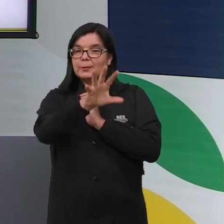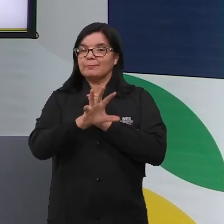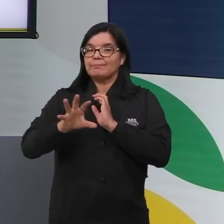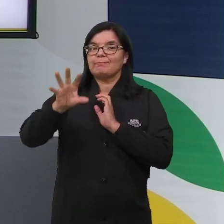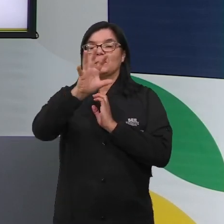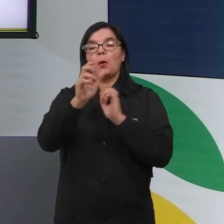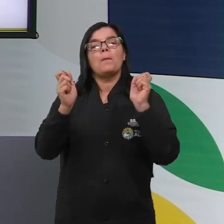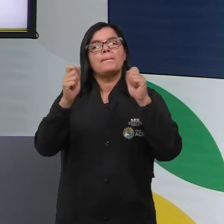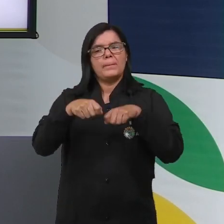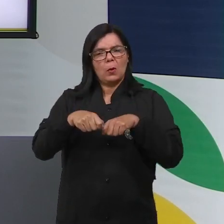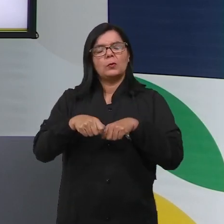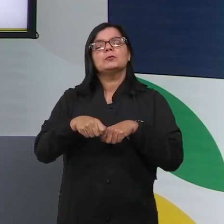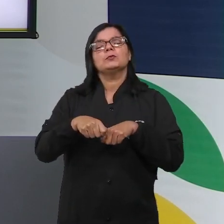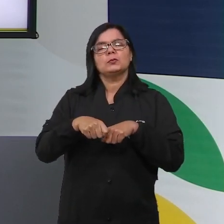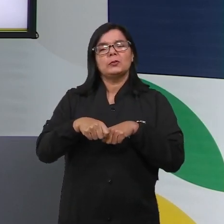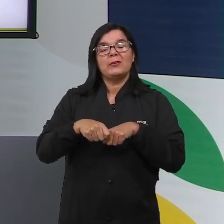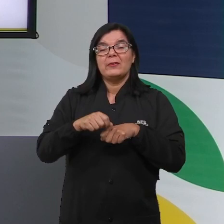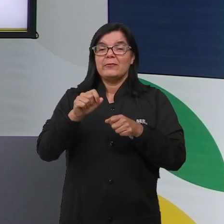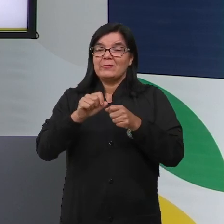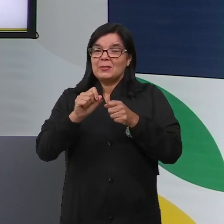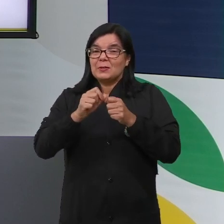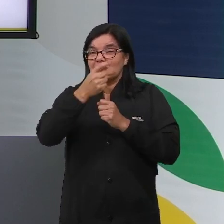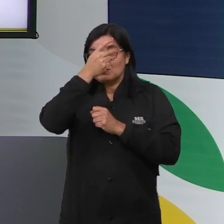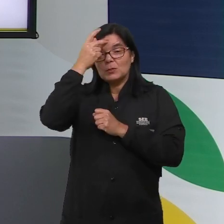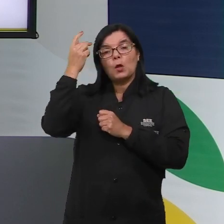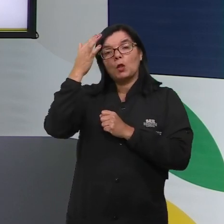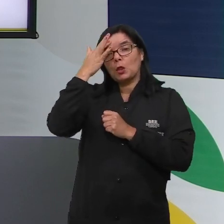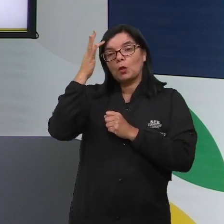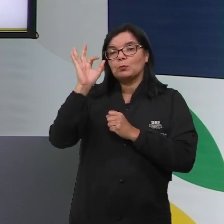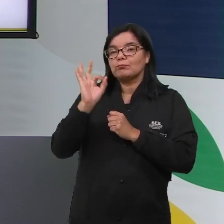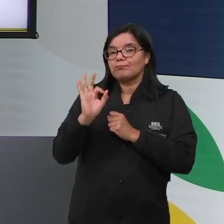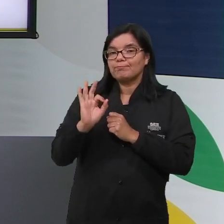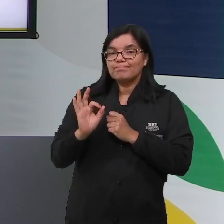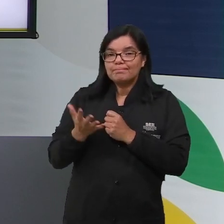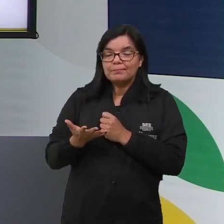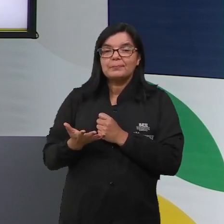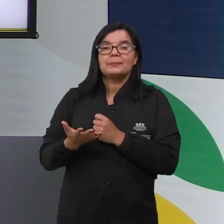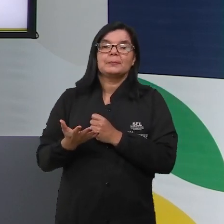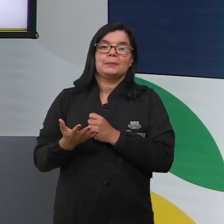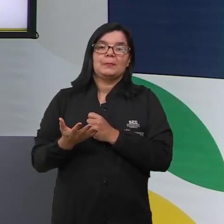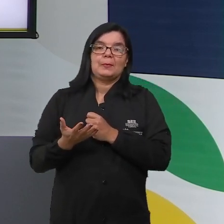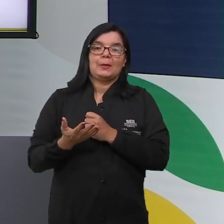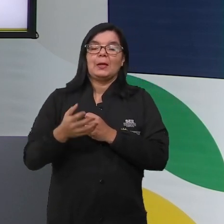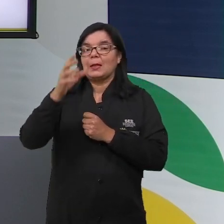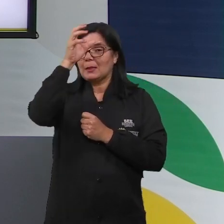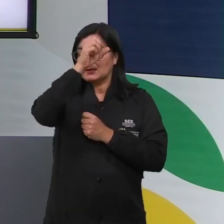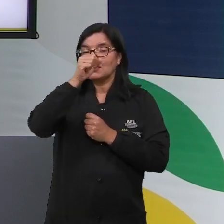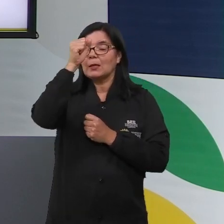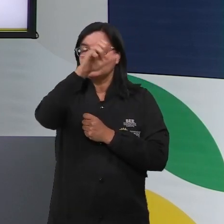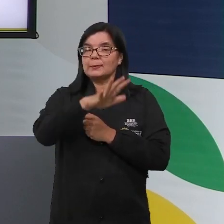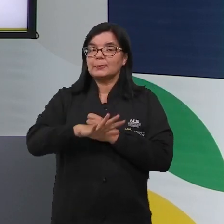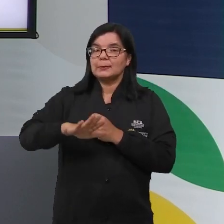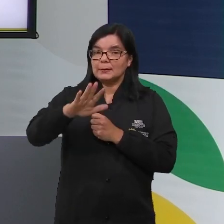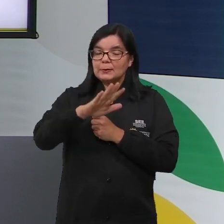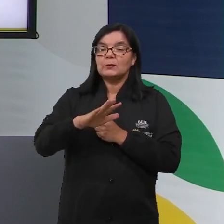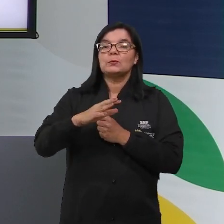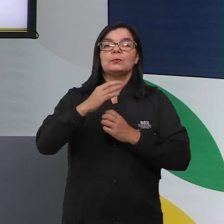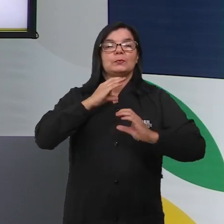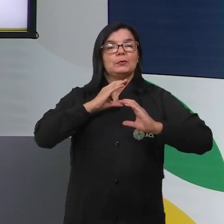região, pode interferir ali no conhecimento, na aprendizagem ali no geral,